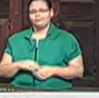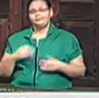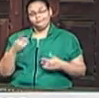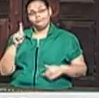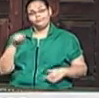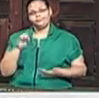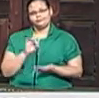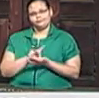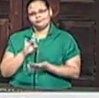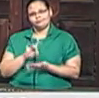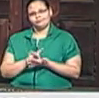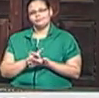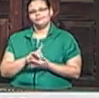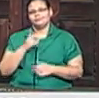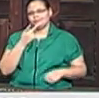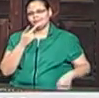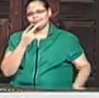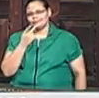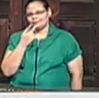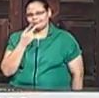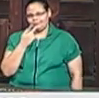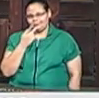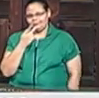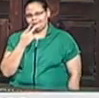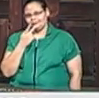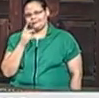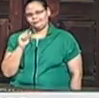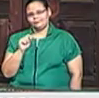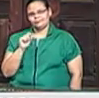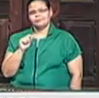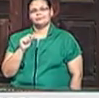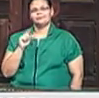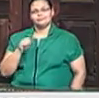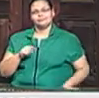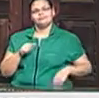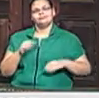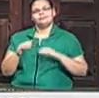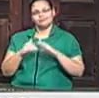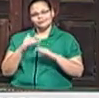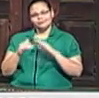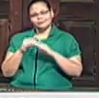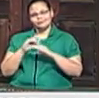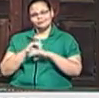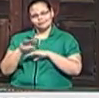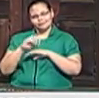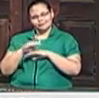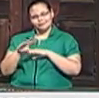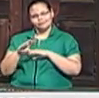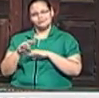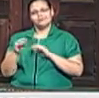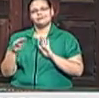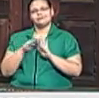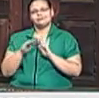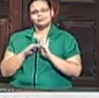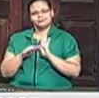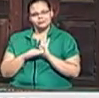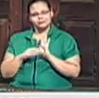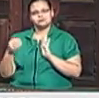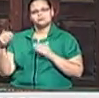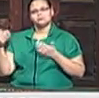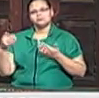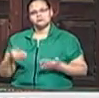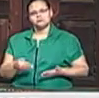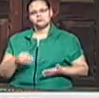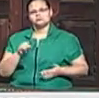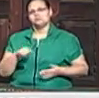É verdade quando se diz que as mensagens vêm aqui cheias